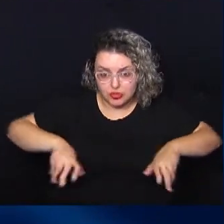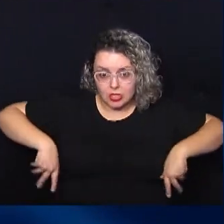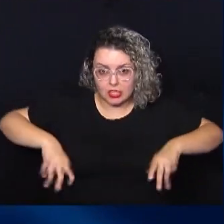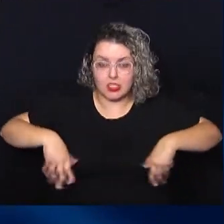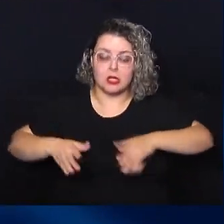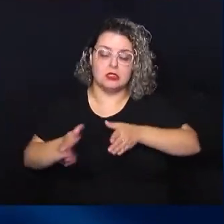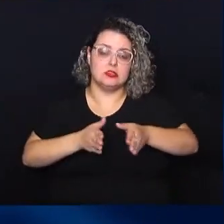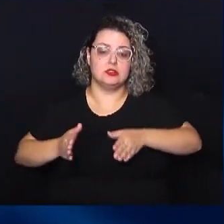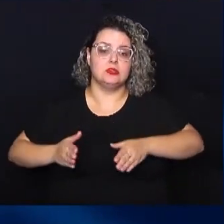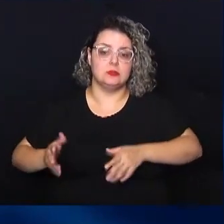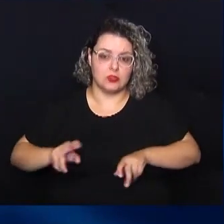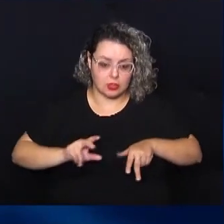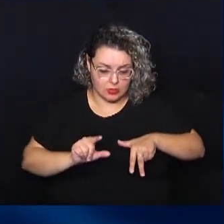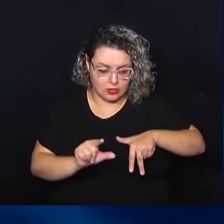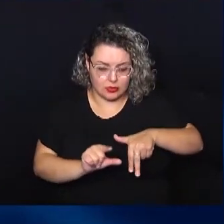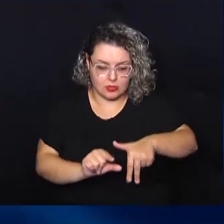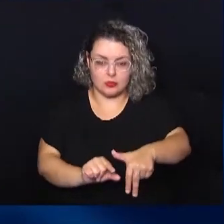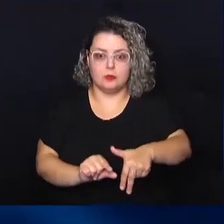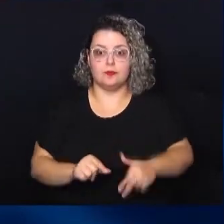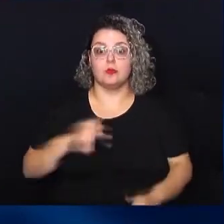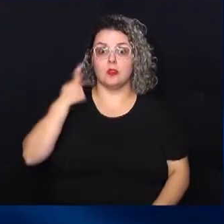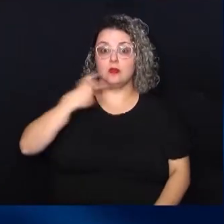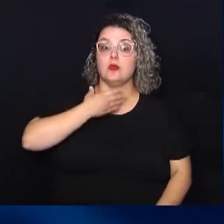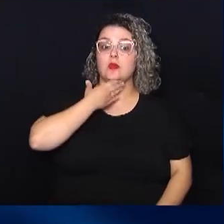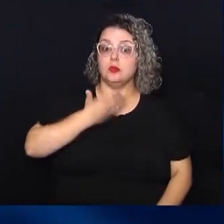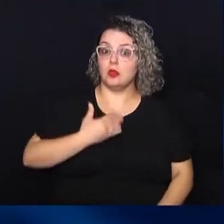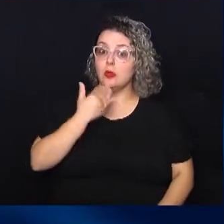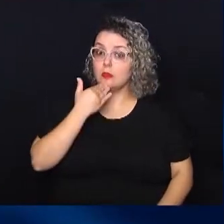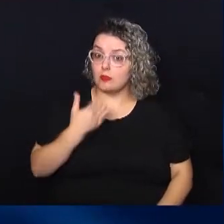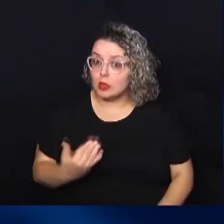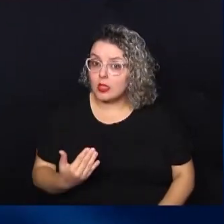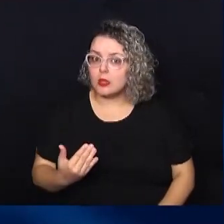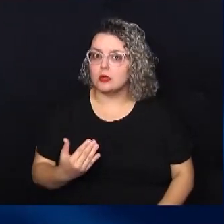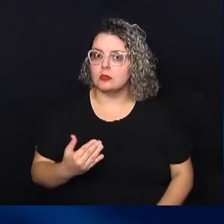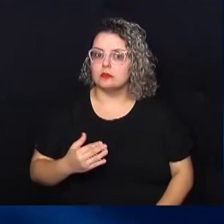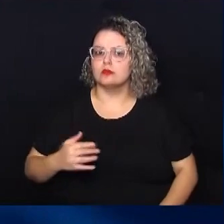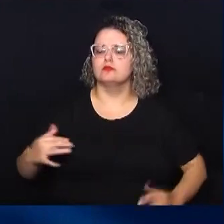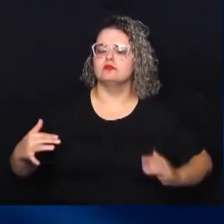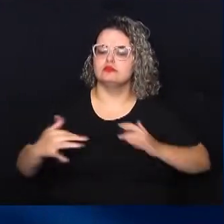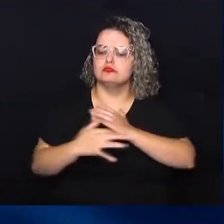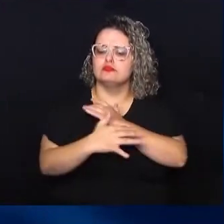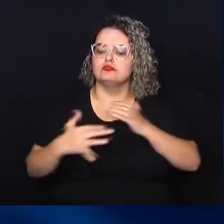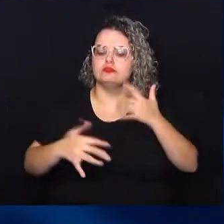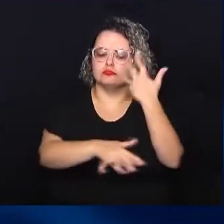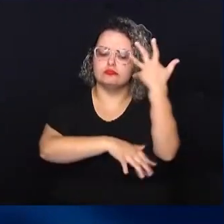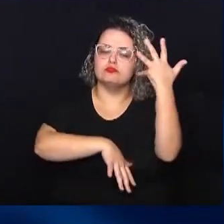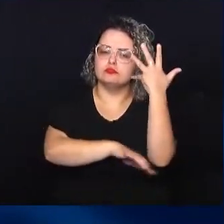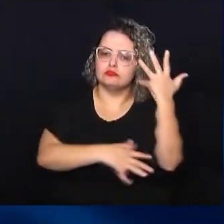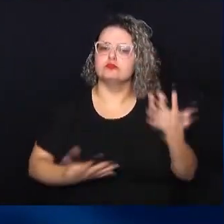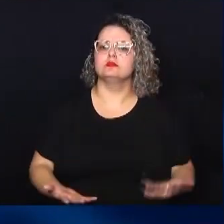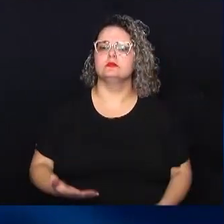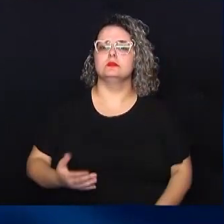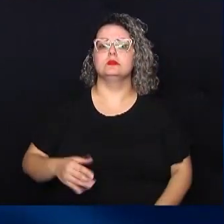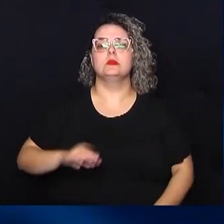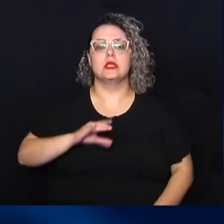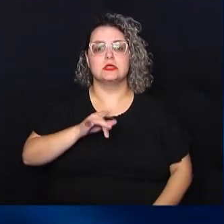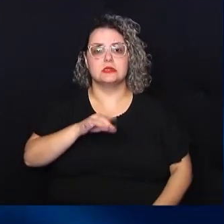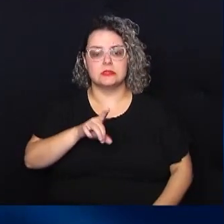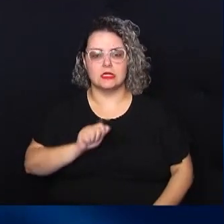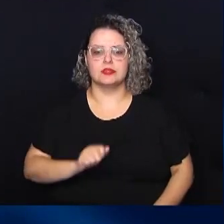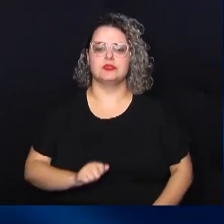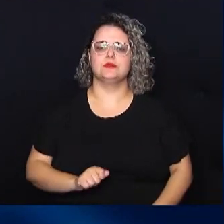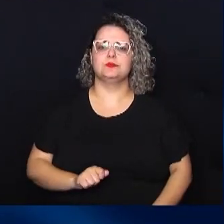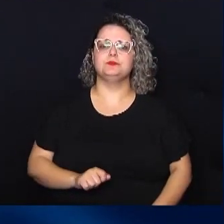Doutor Ângelo Simões. Vereador Carmo Luiz solicita a reurbanização da praça no bairro Cidade Cinza. Conheça